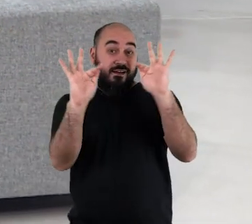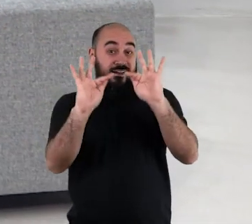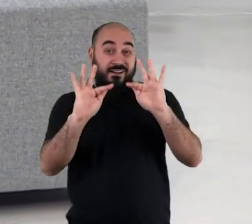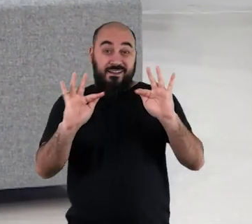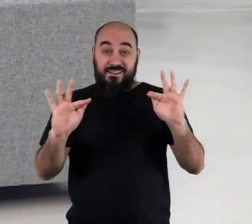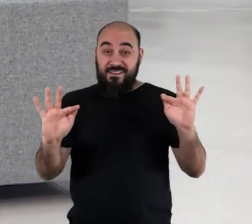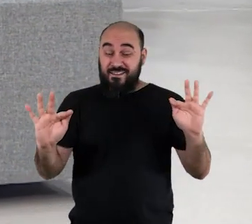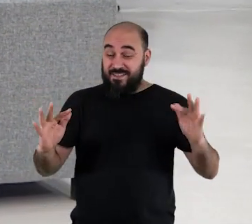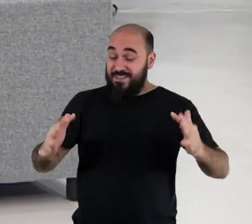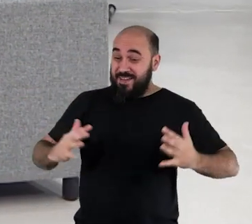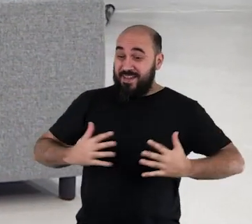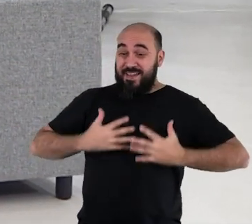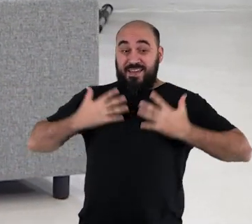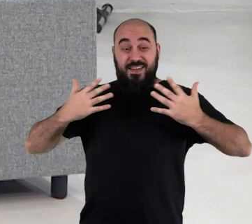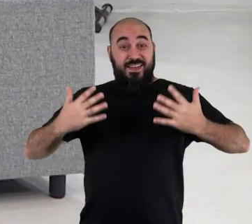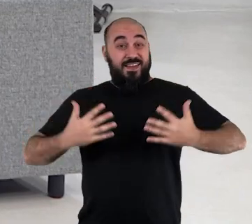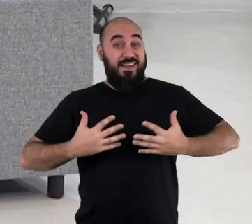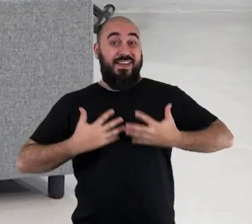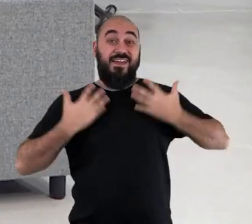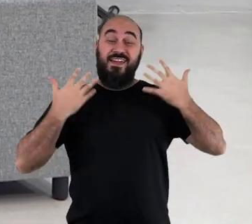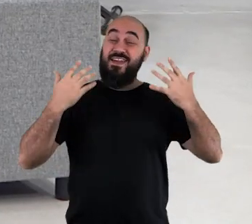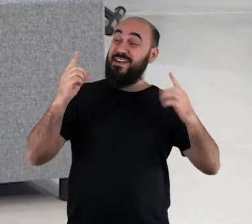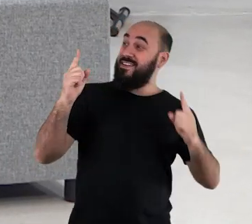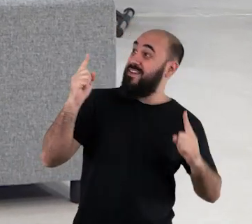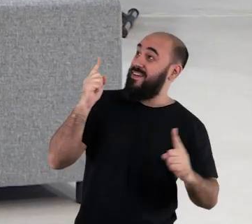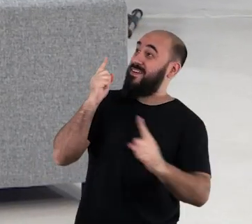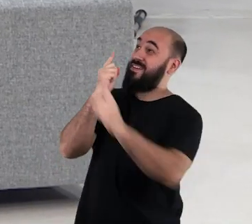Feliz é aquele que encontra